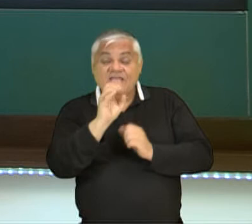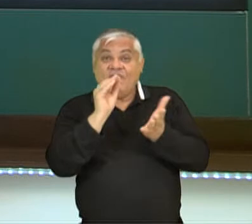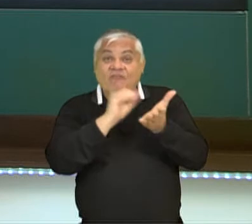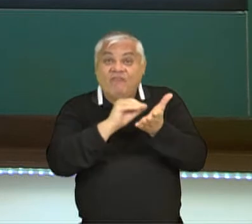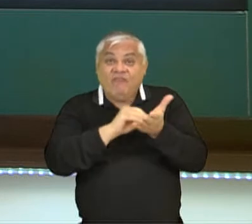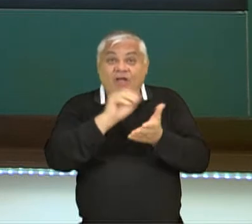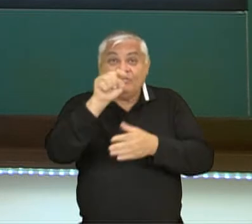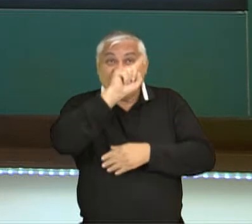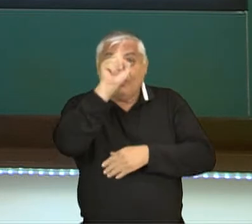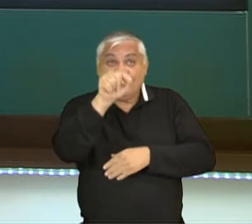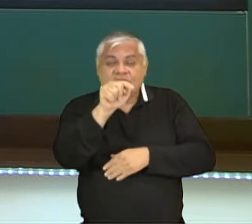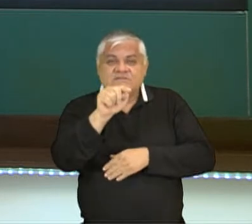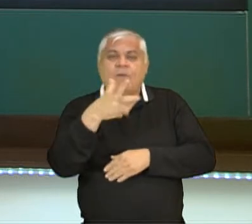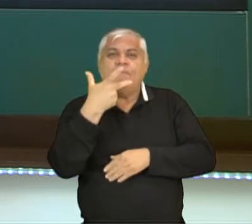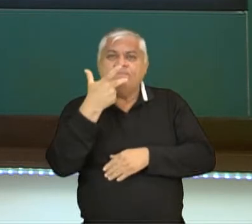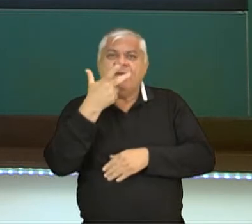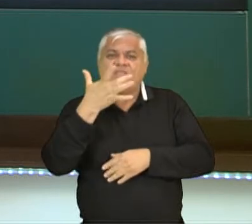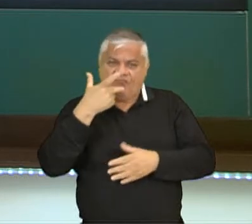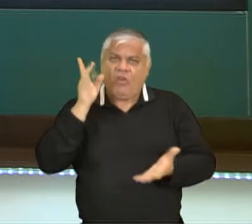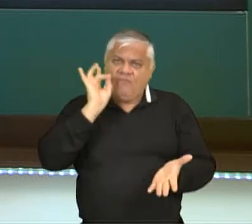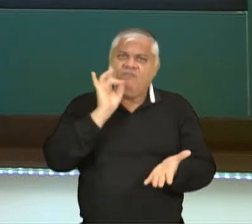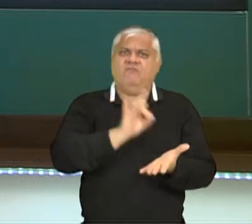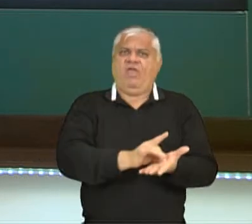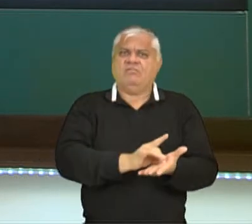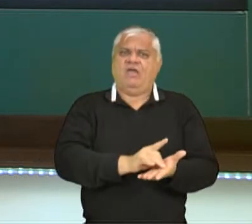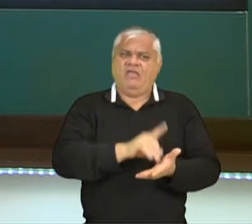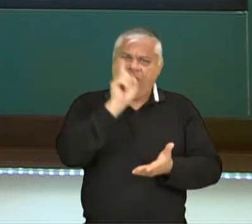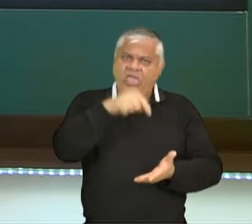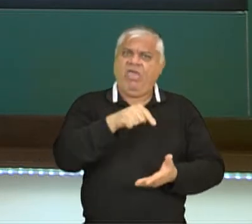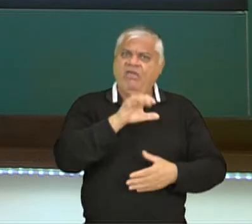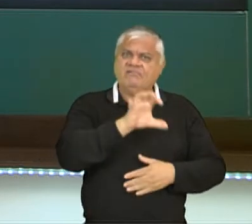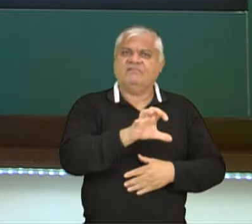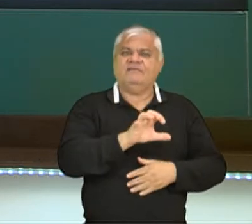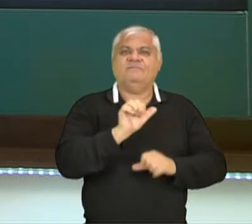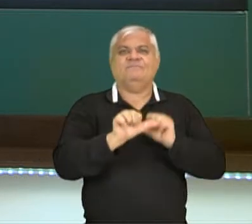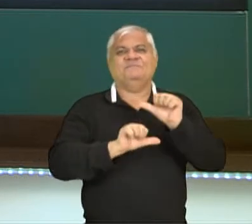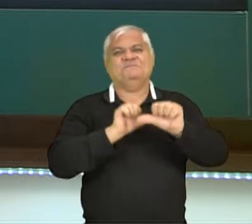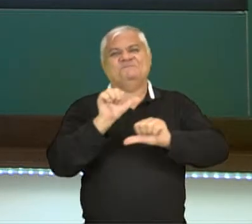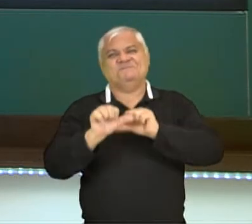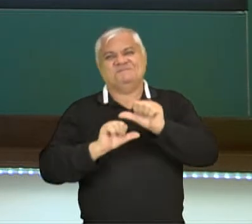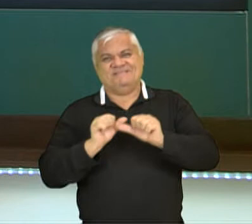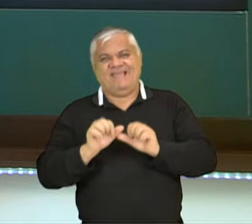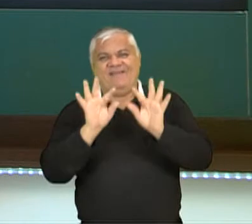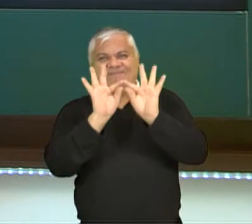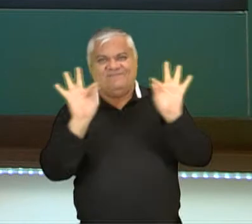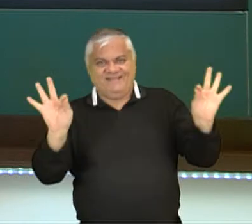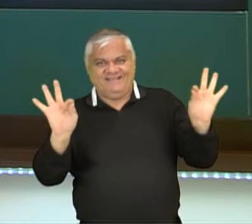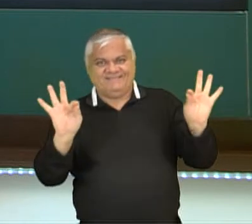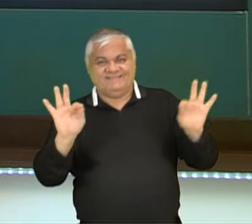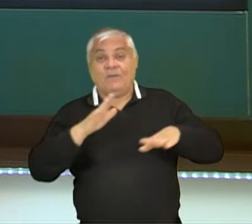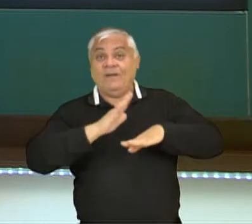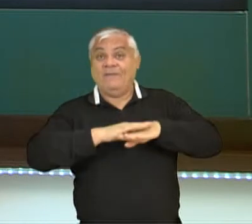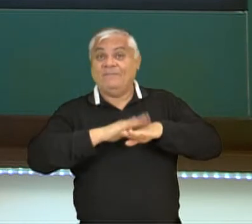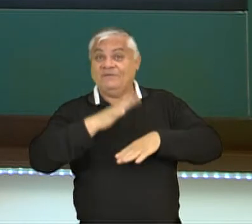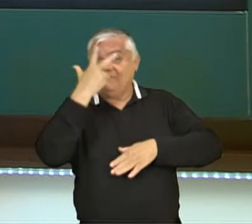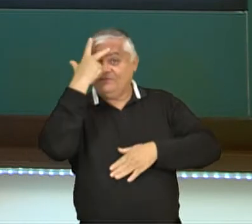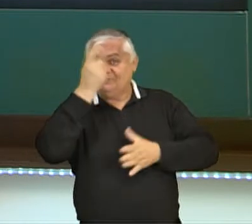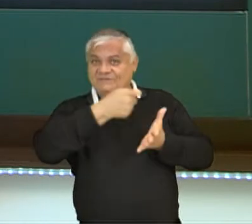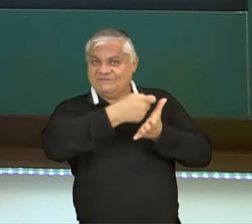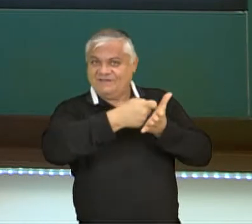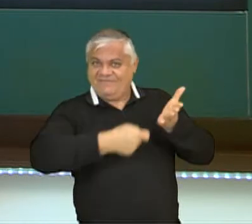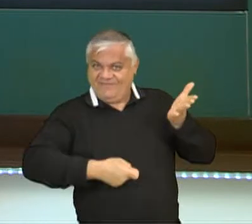de interrogação aqui alteraria todo o sentido da frase. Né? Justamente a pessoa que escreveu aqui